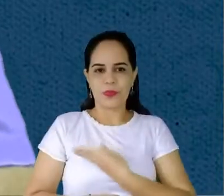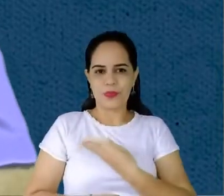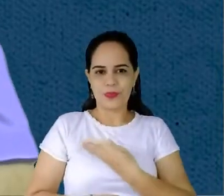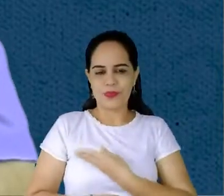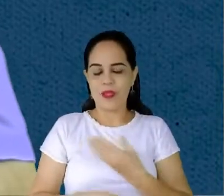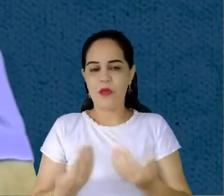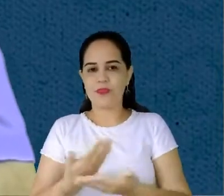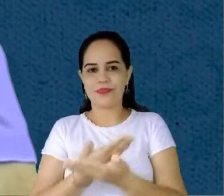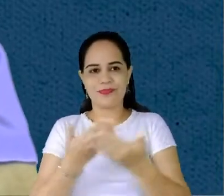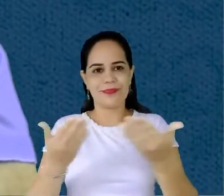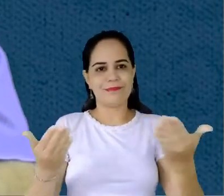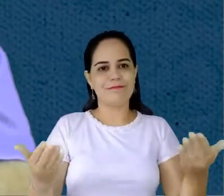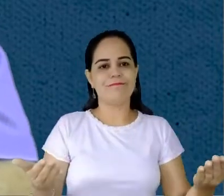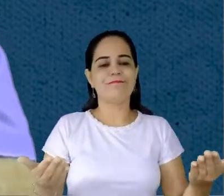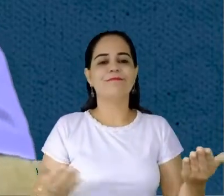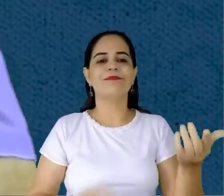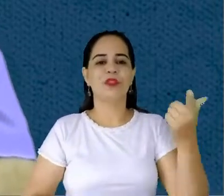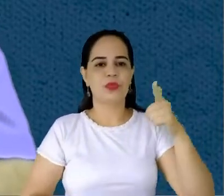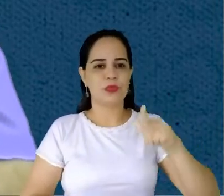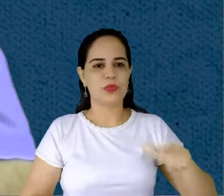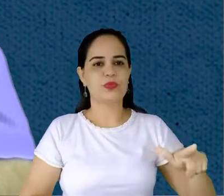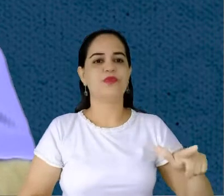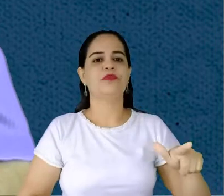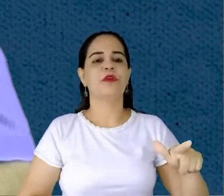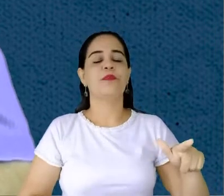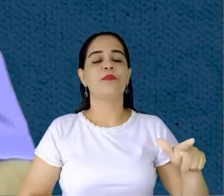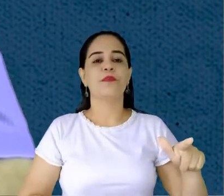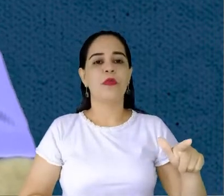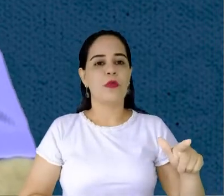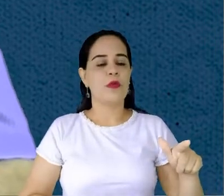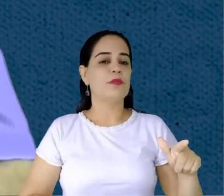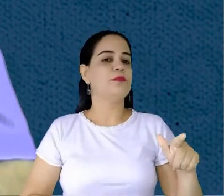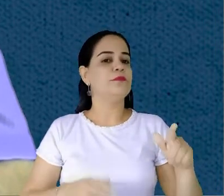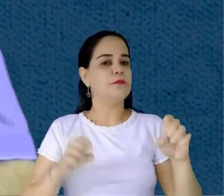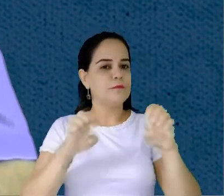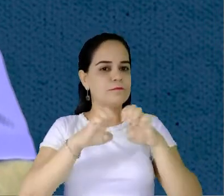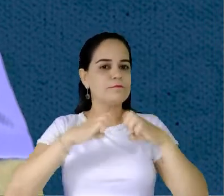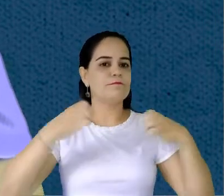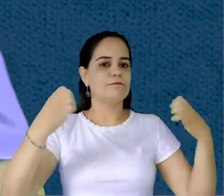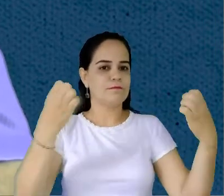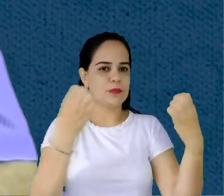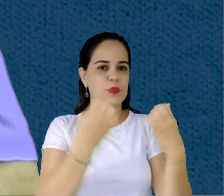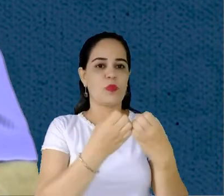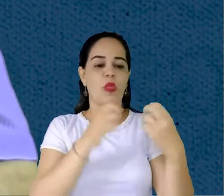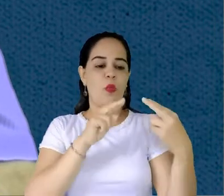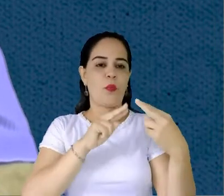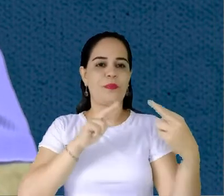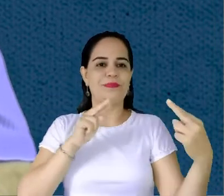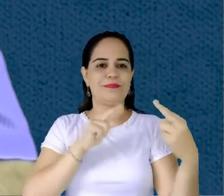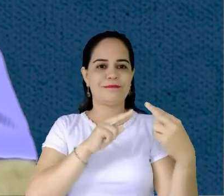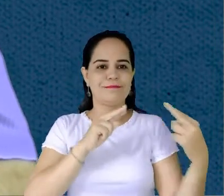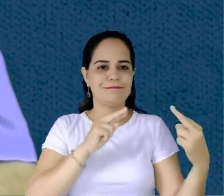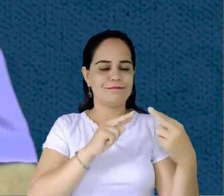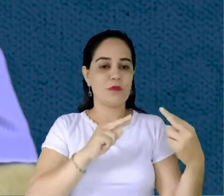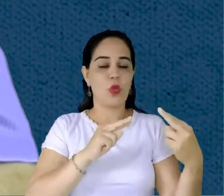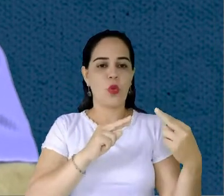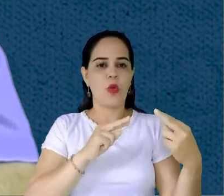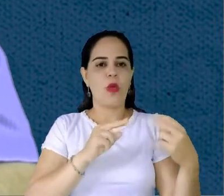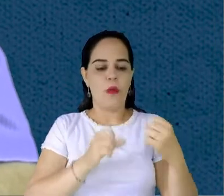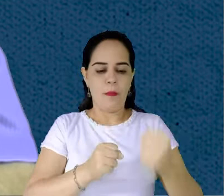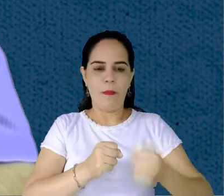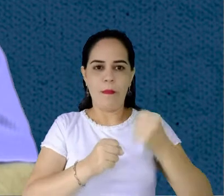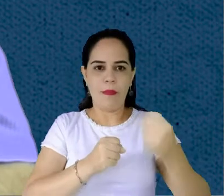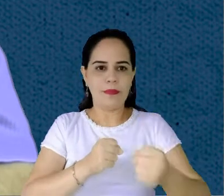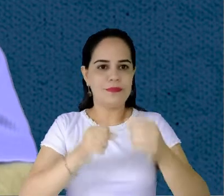Caros amigos todos, mais uma vez aqui nos encontramos para transmitir a voz do pastor.